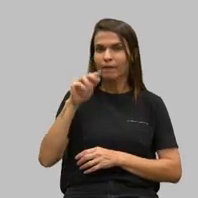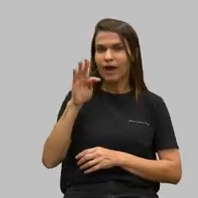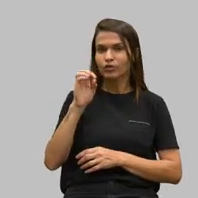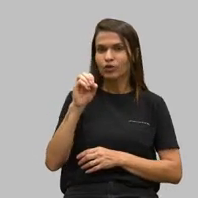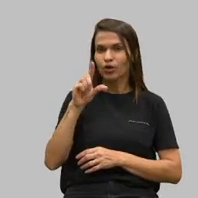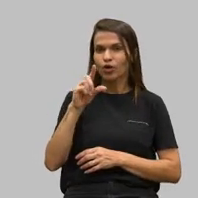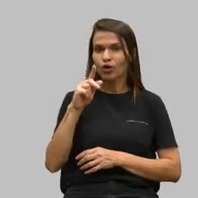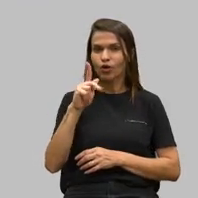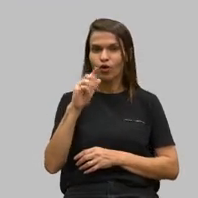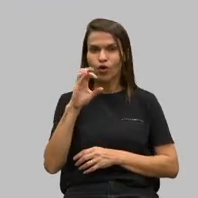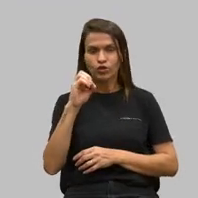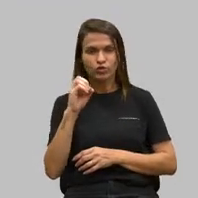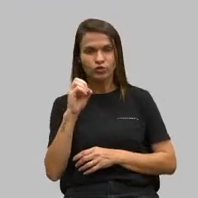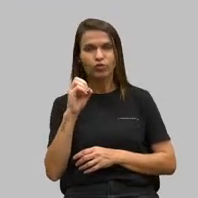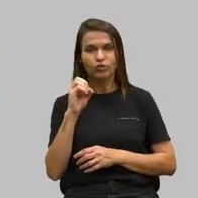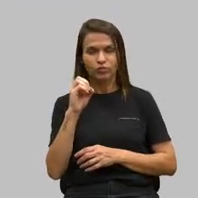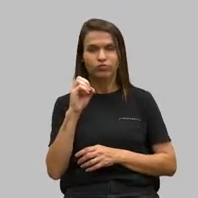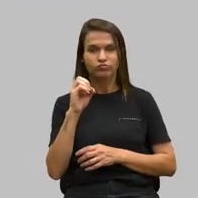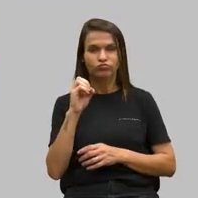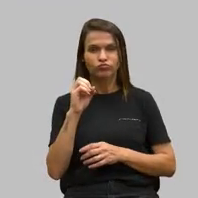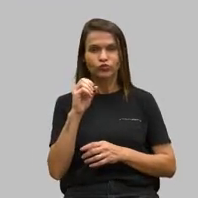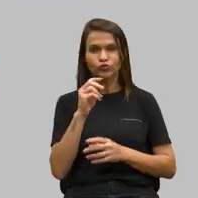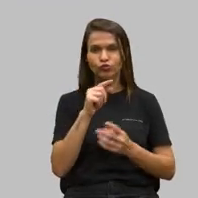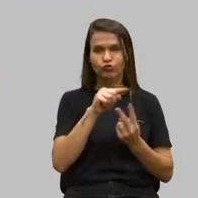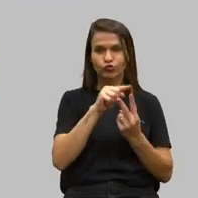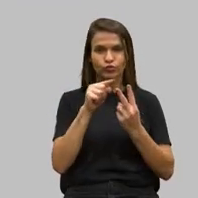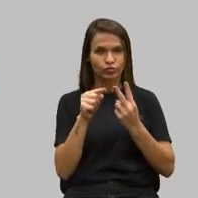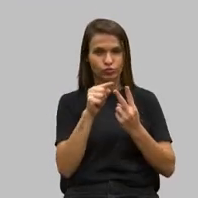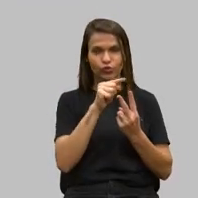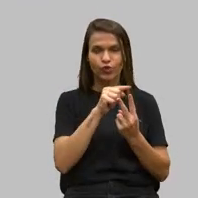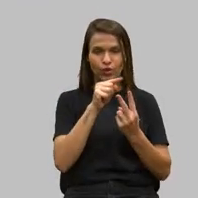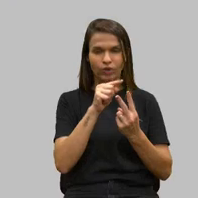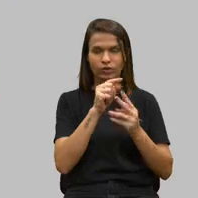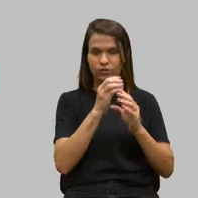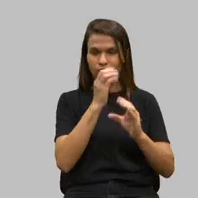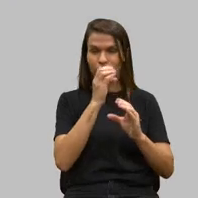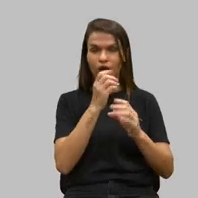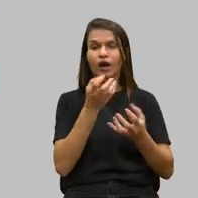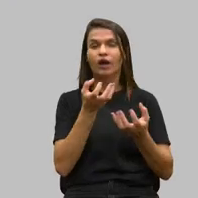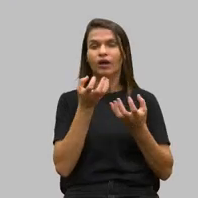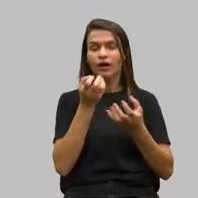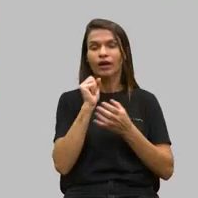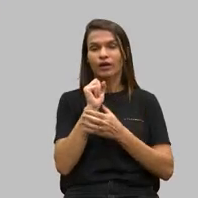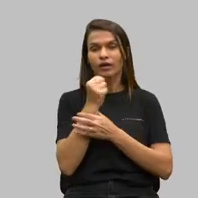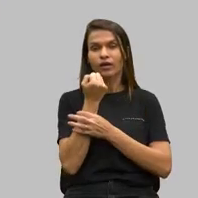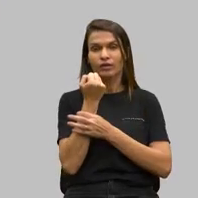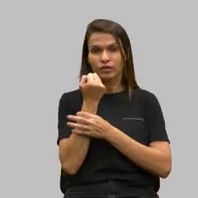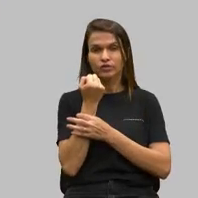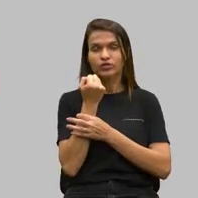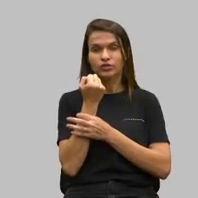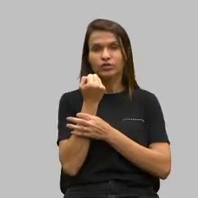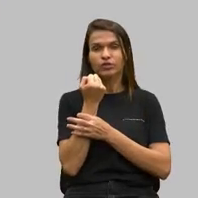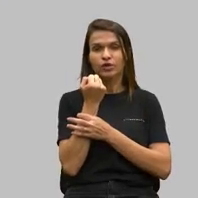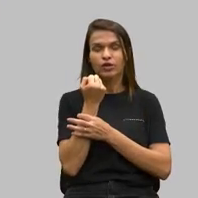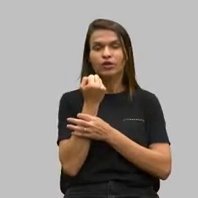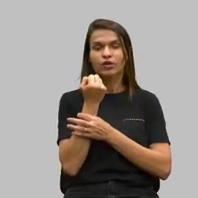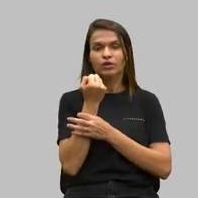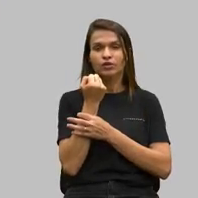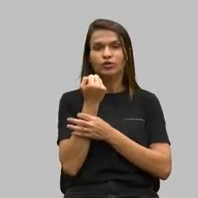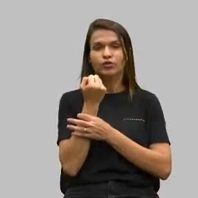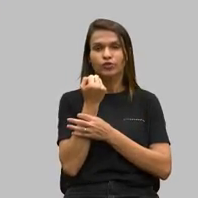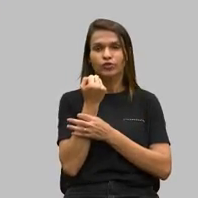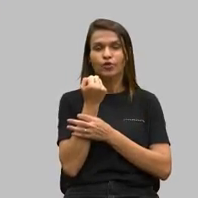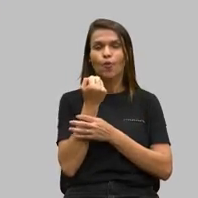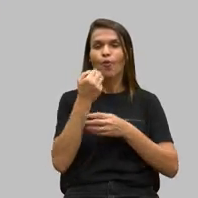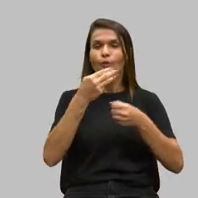entre a mamografia e a biópsia ou a parte de mama. E a gente quer garantir dessa maneira que o prestador e o